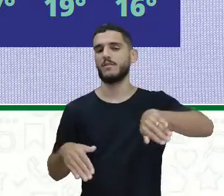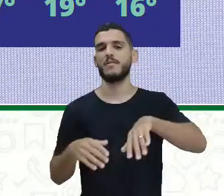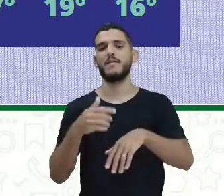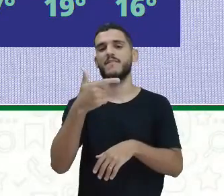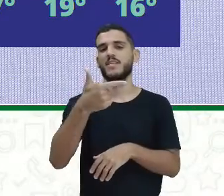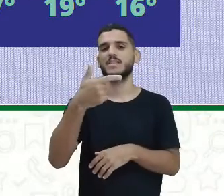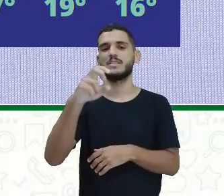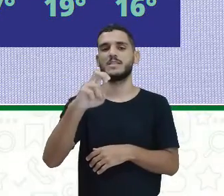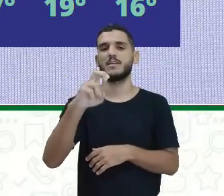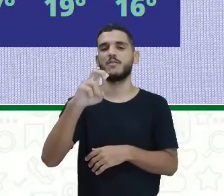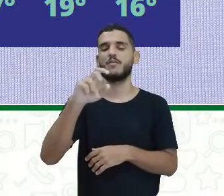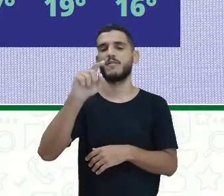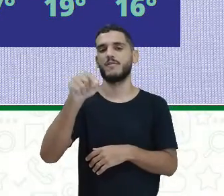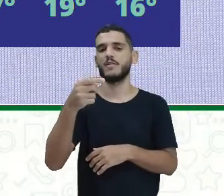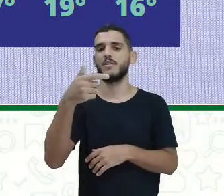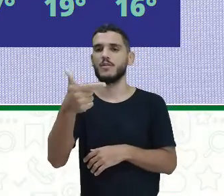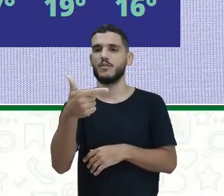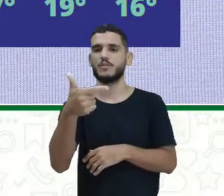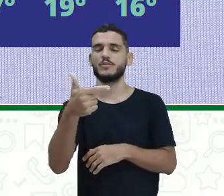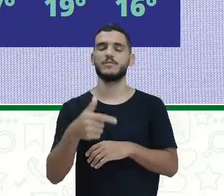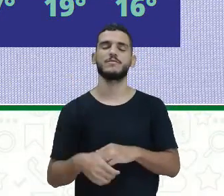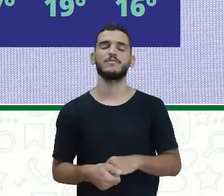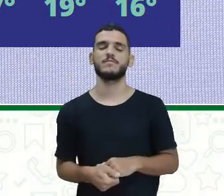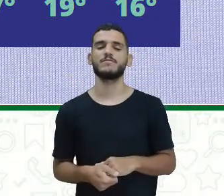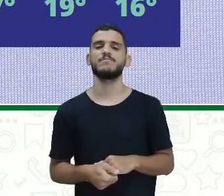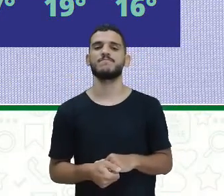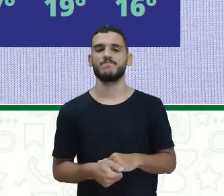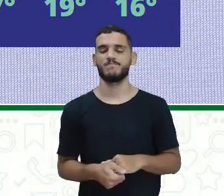dessa temperatura seria